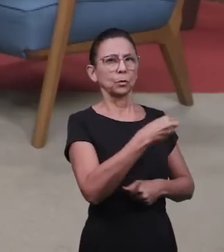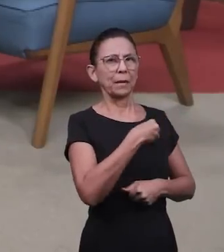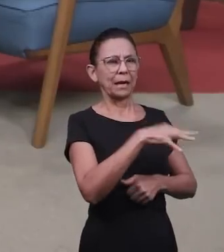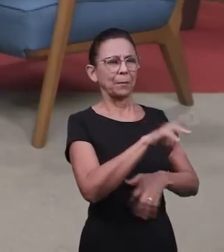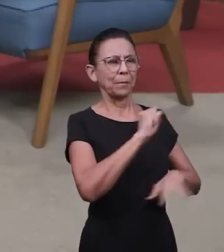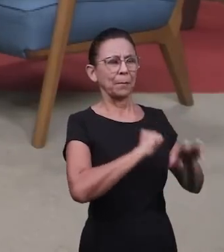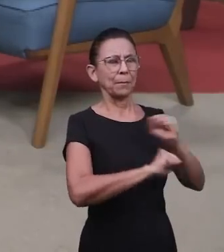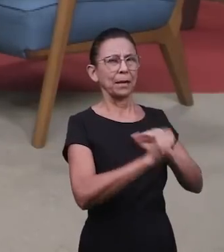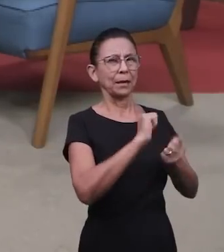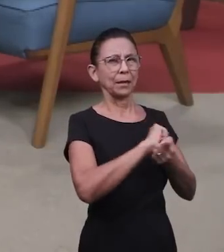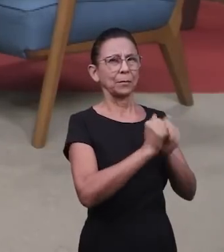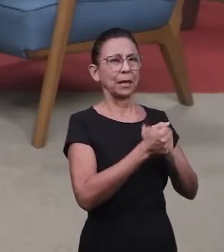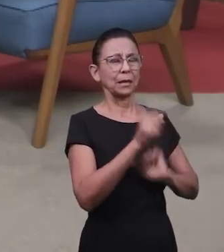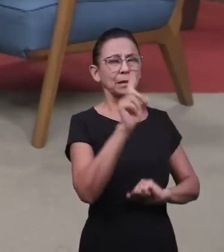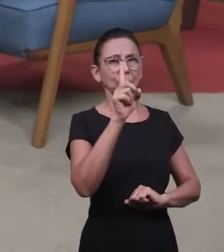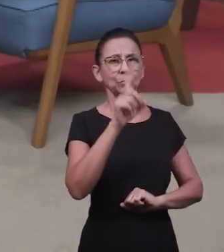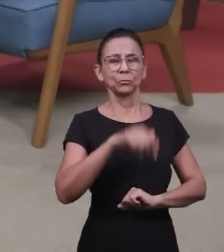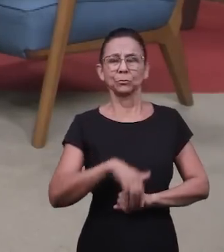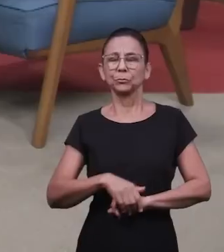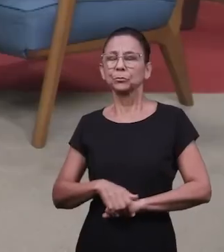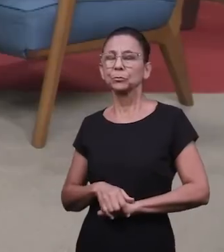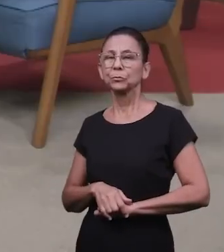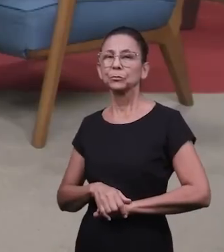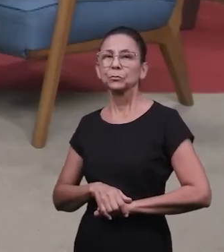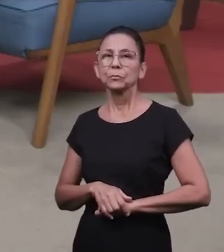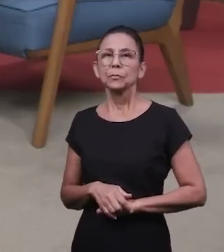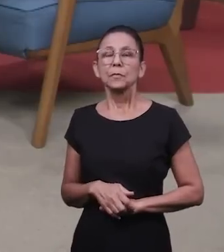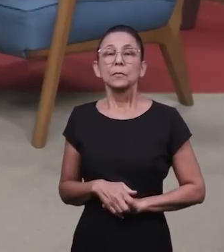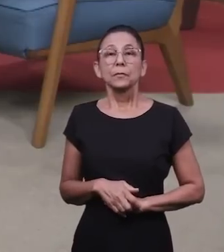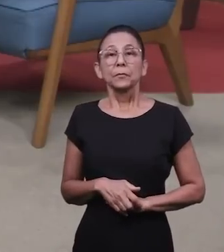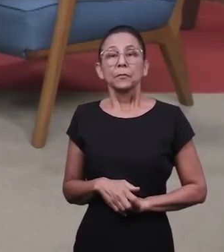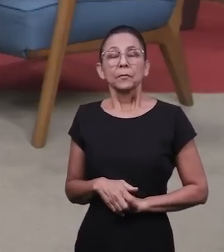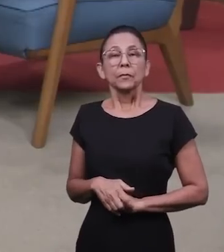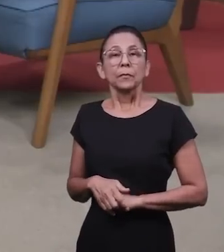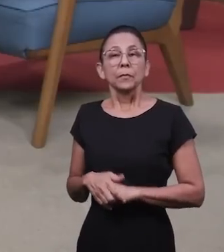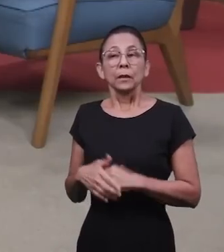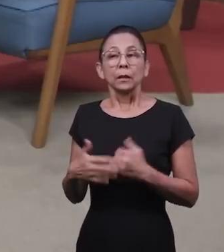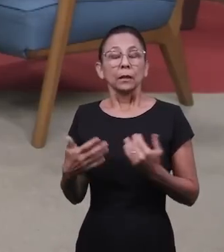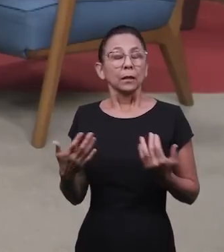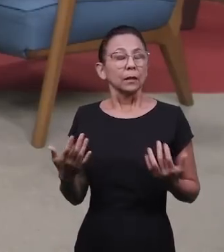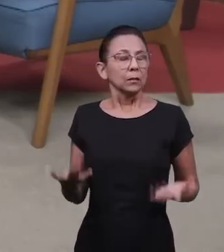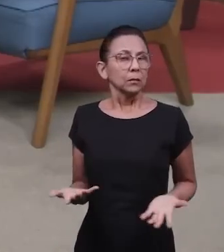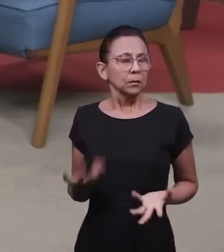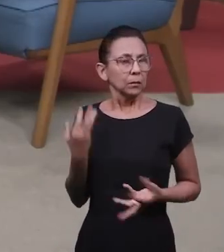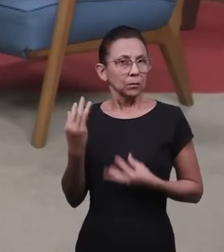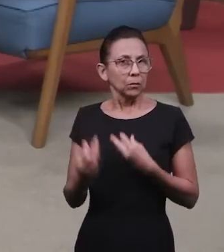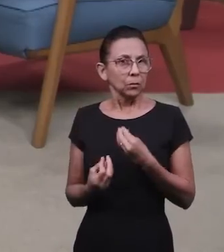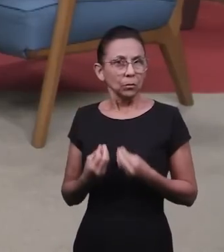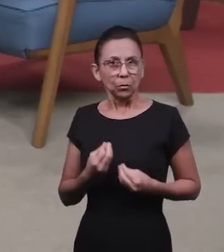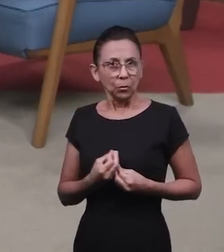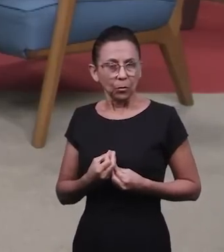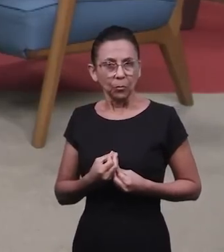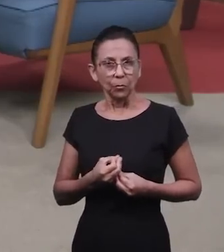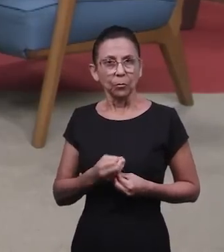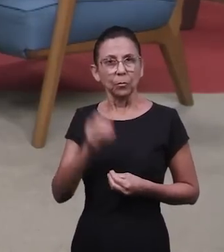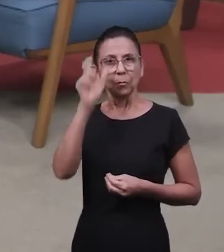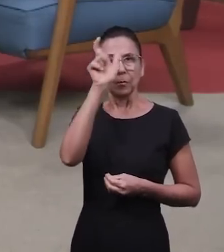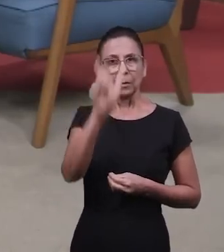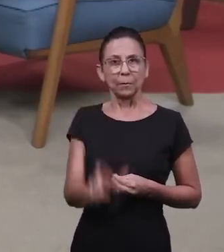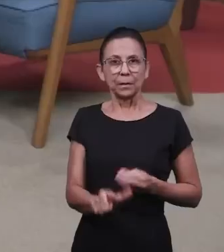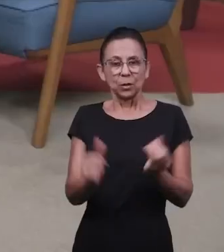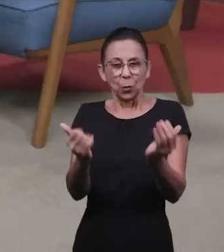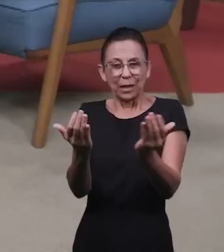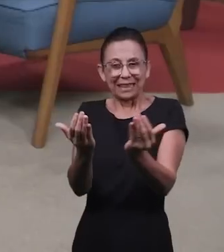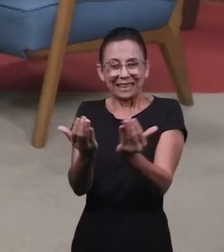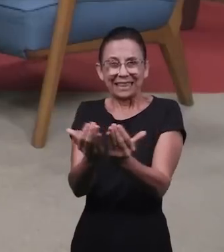a maravilha, Josias, porque como que a igreja consegue isso? Como que o